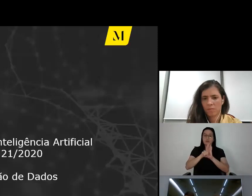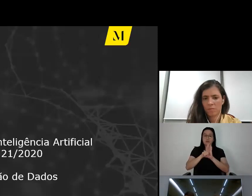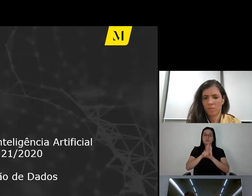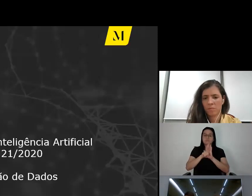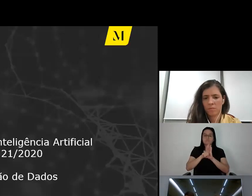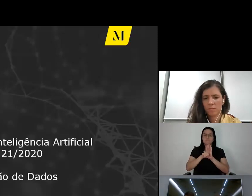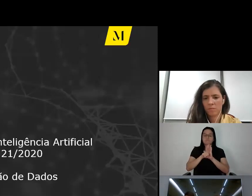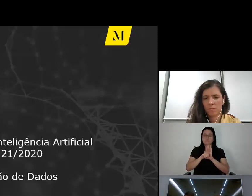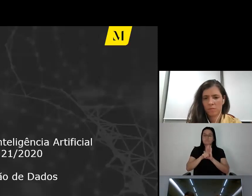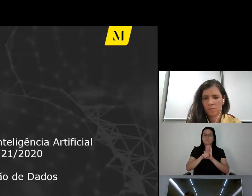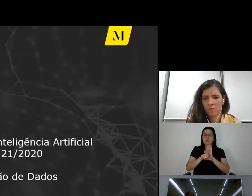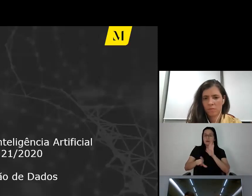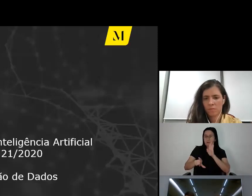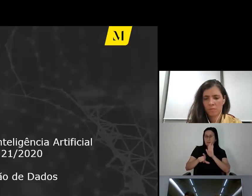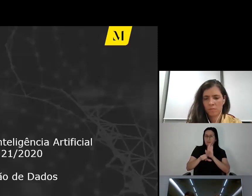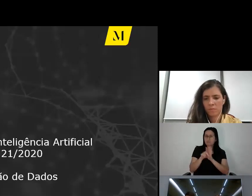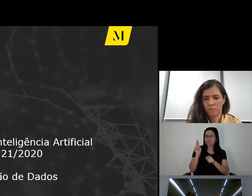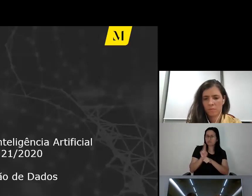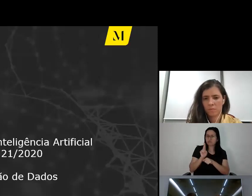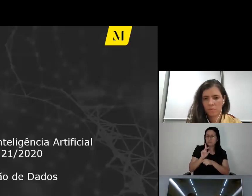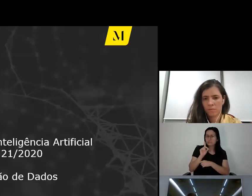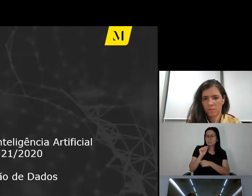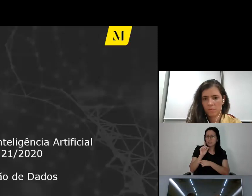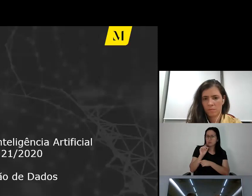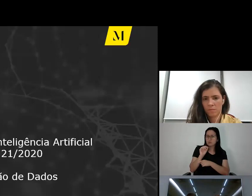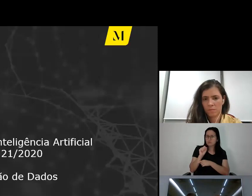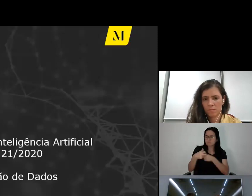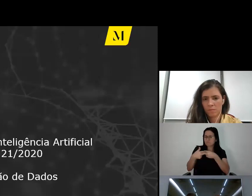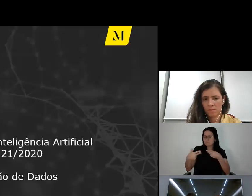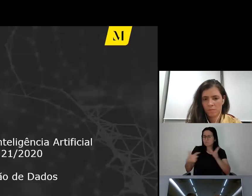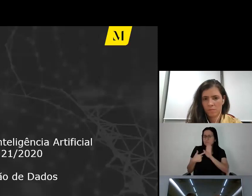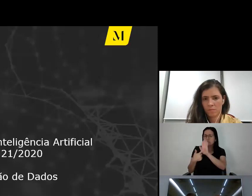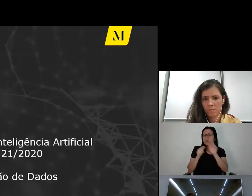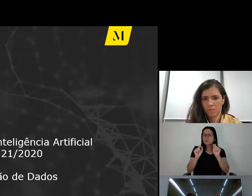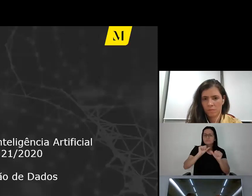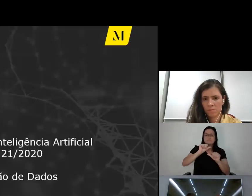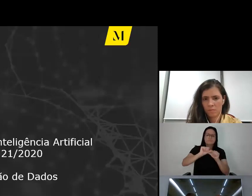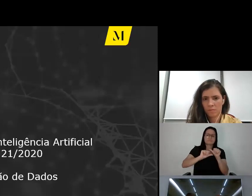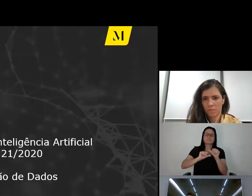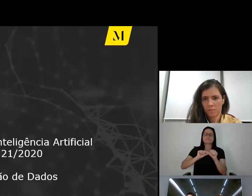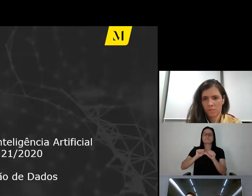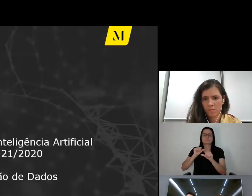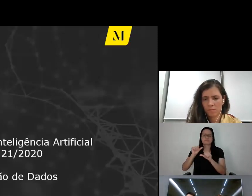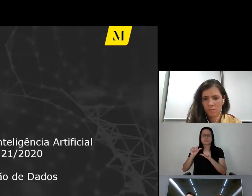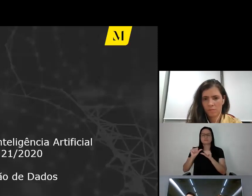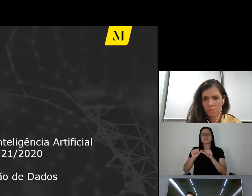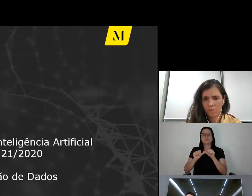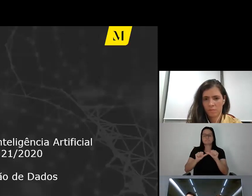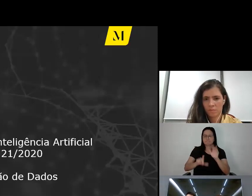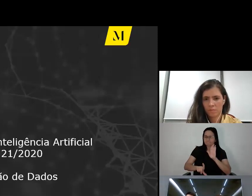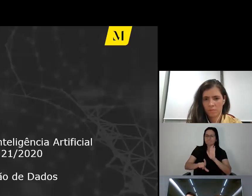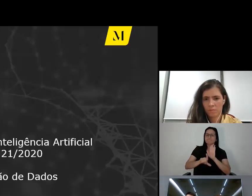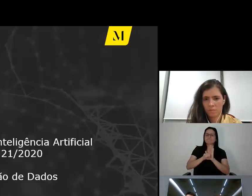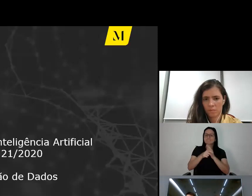Proteção de Dados, apelidada como LGPD, ela vem para transformar, na verdade, a regulamentação se